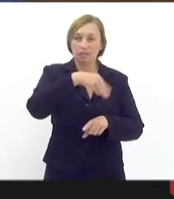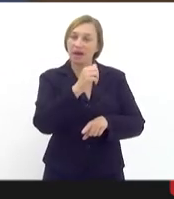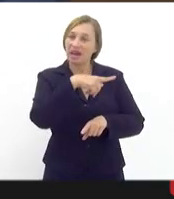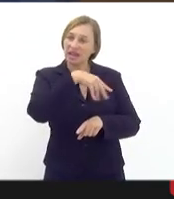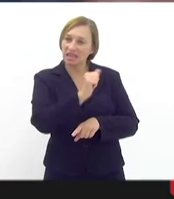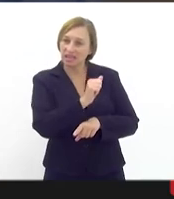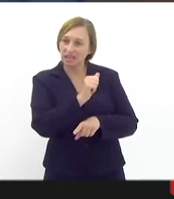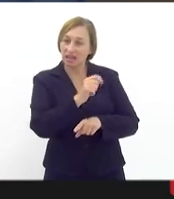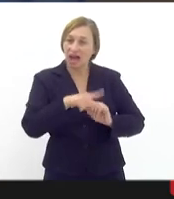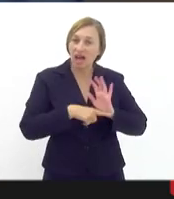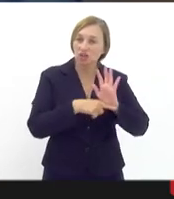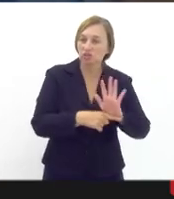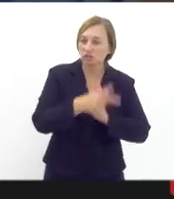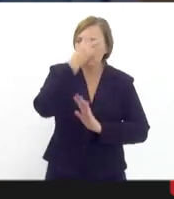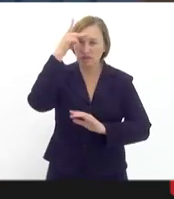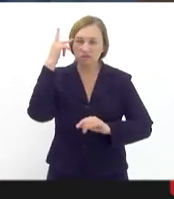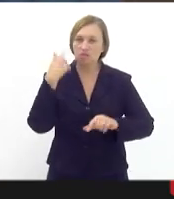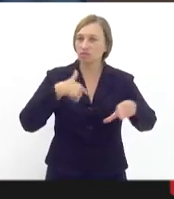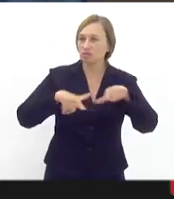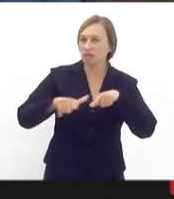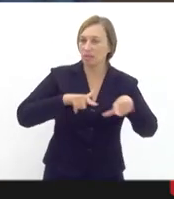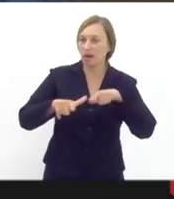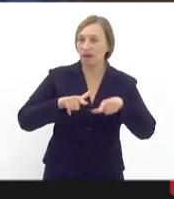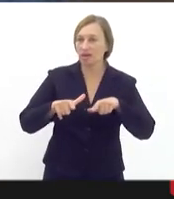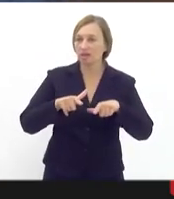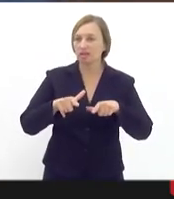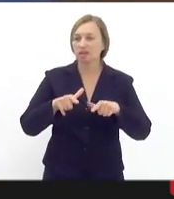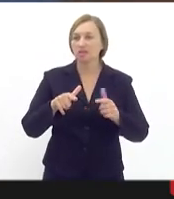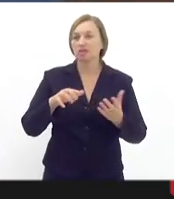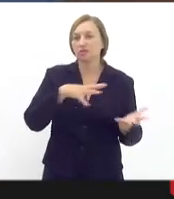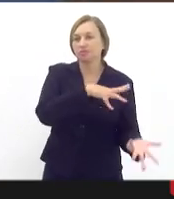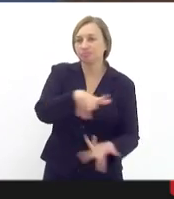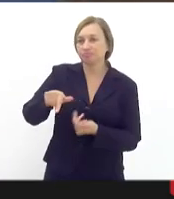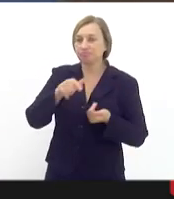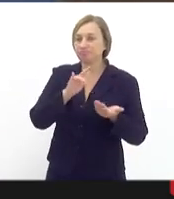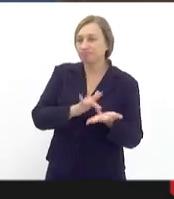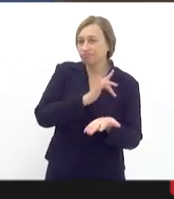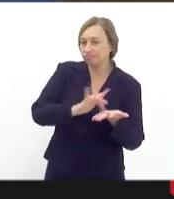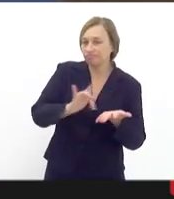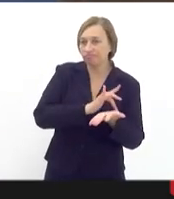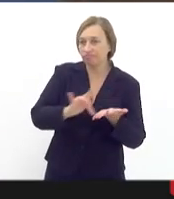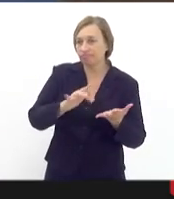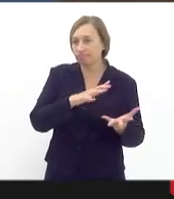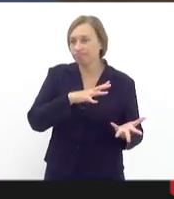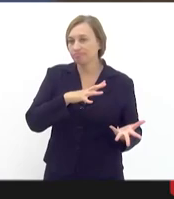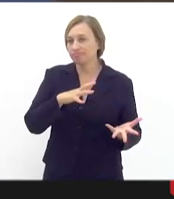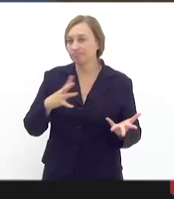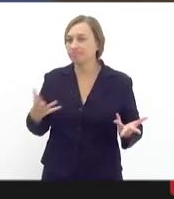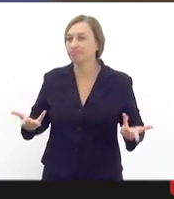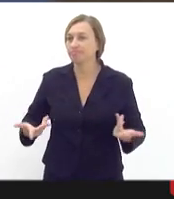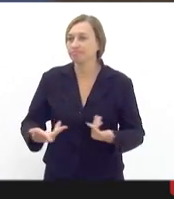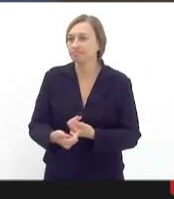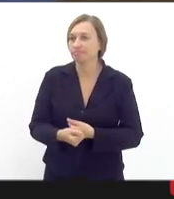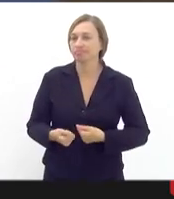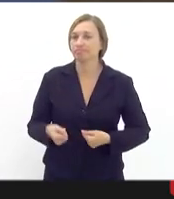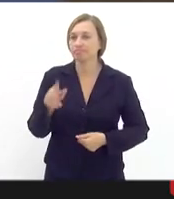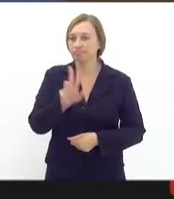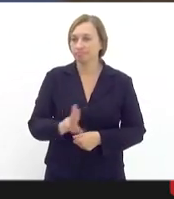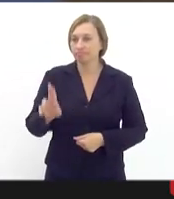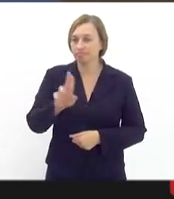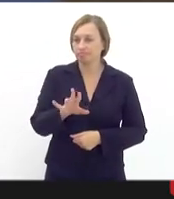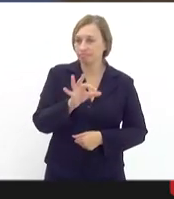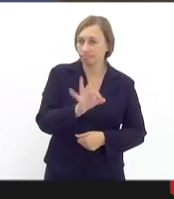tivessem mais tempo livre, né? A era digital oferece ferramentas maravilhosas e o seu uso